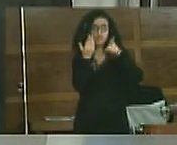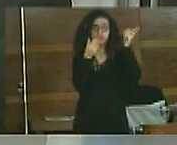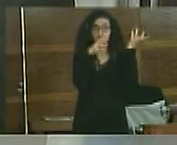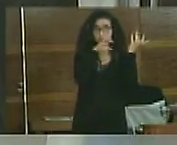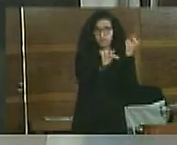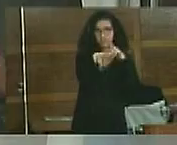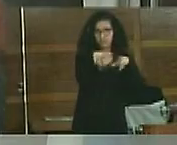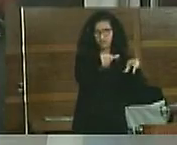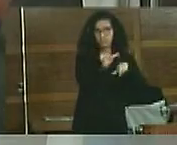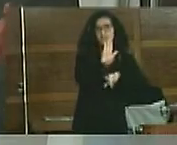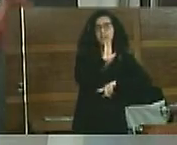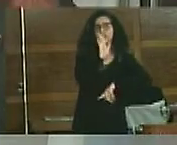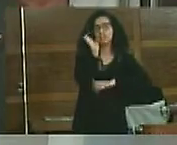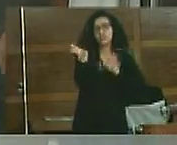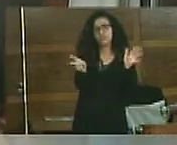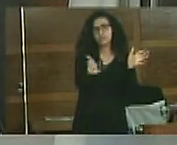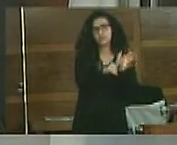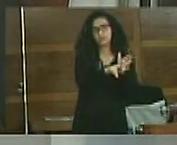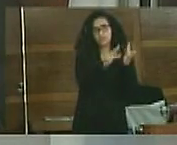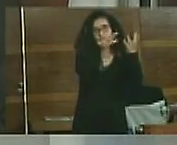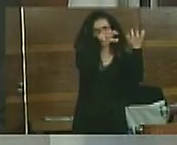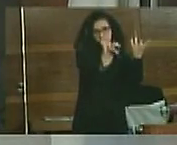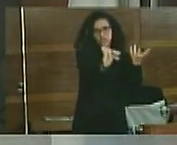que faziam parte daquela cúpula.